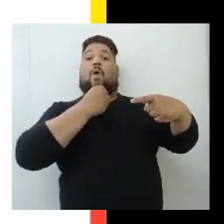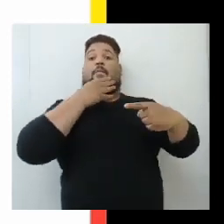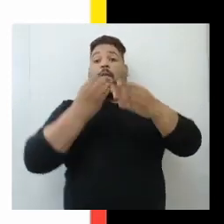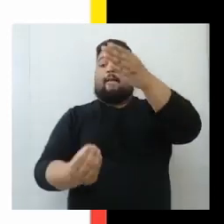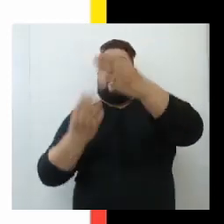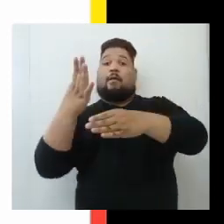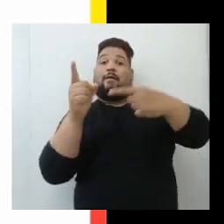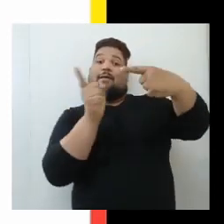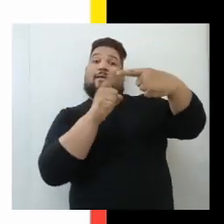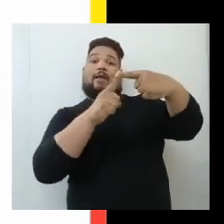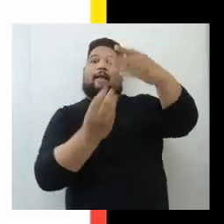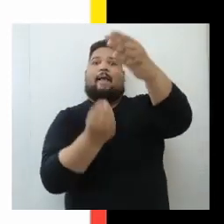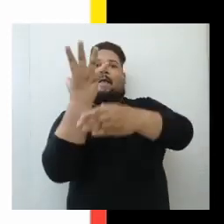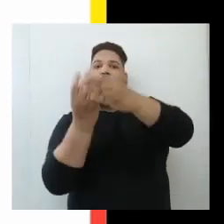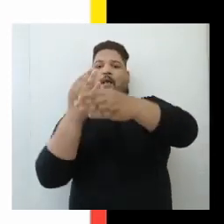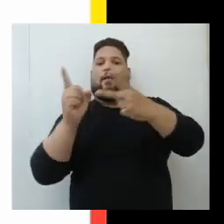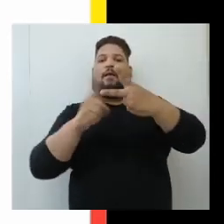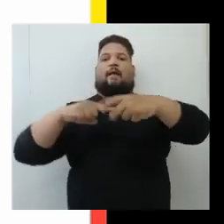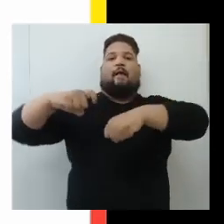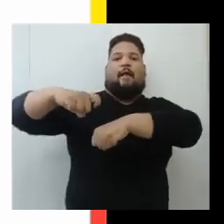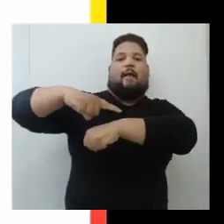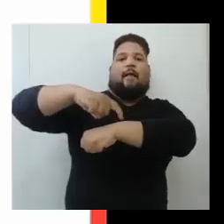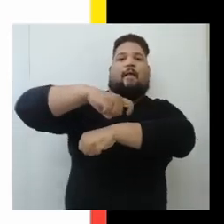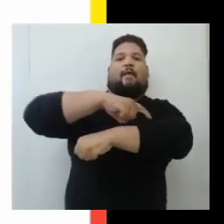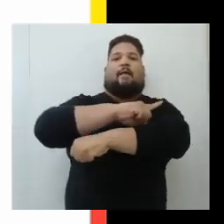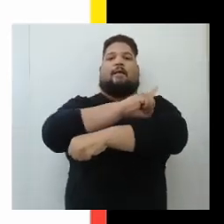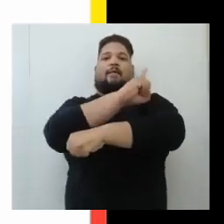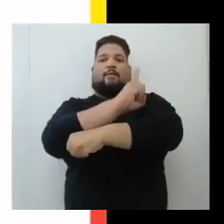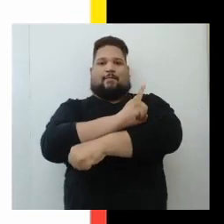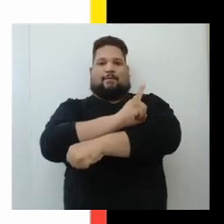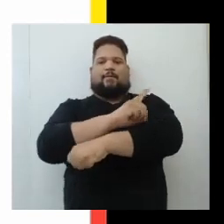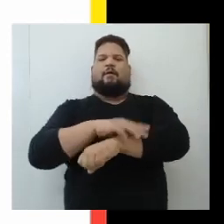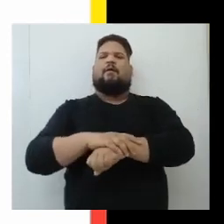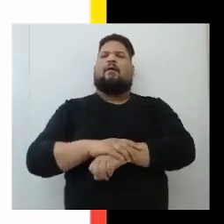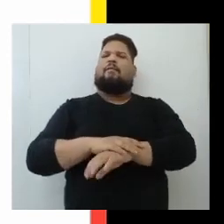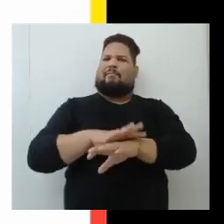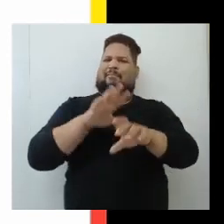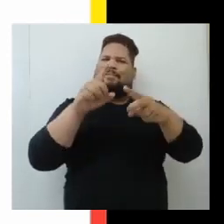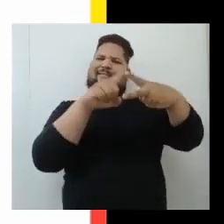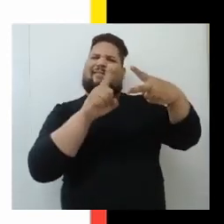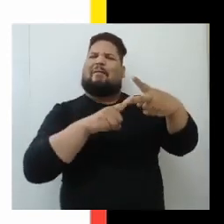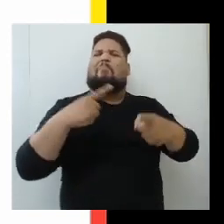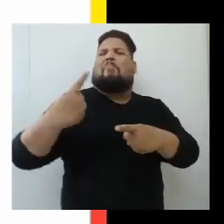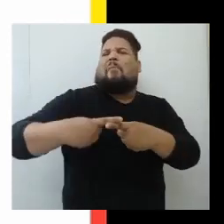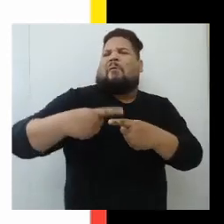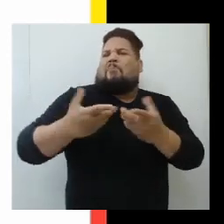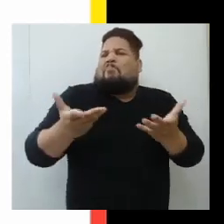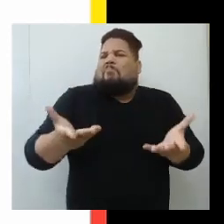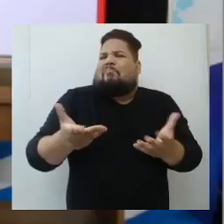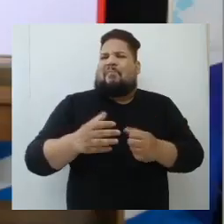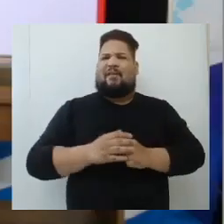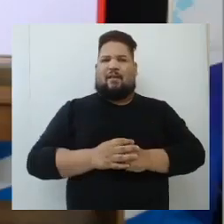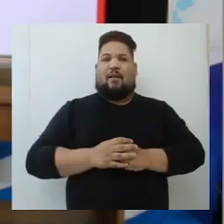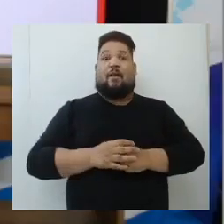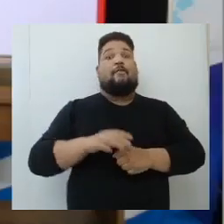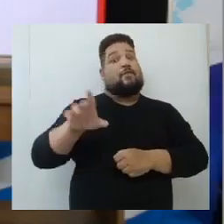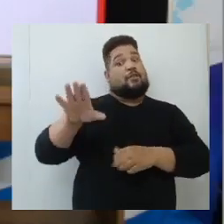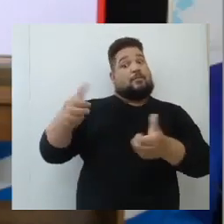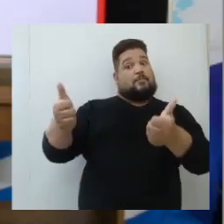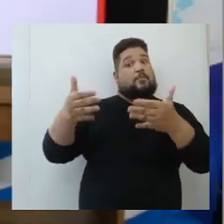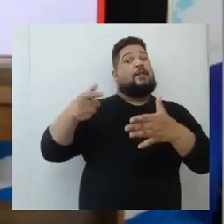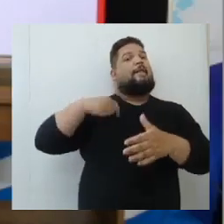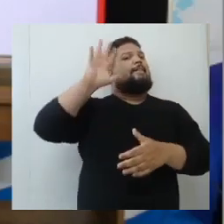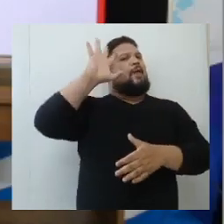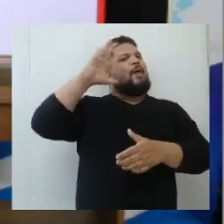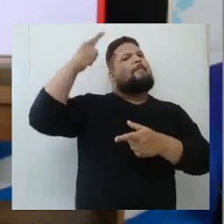do criacionismo e também do evolucionismo. Por que essas duas, Pimpão? Já que você falou que existem outras